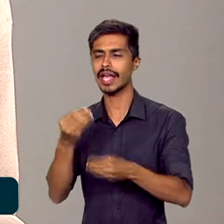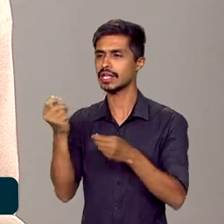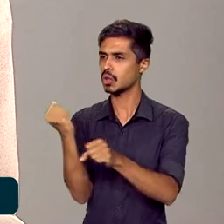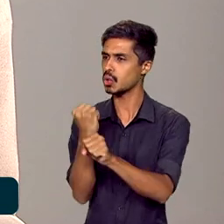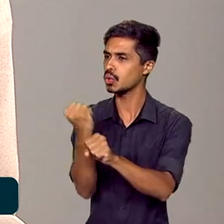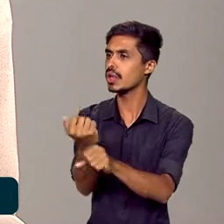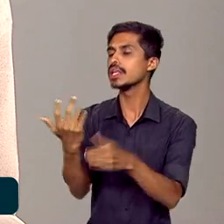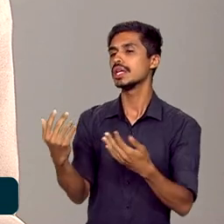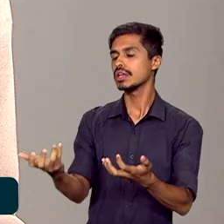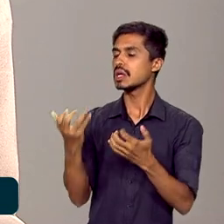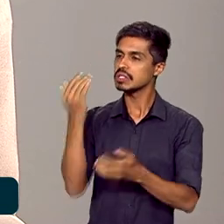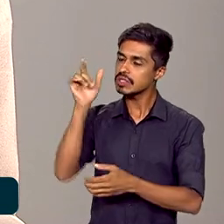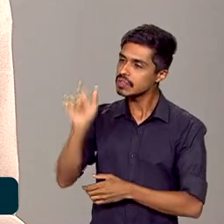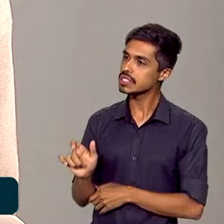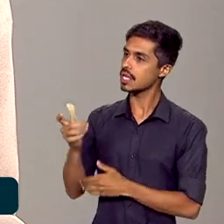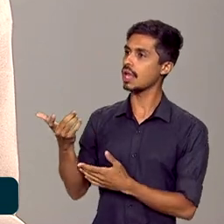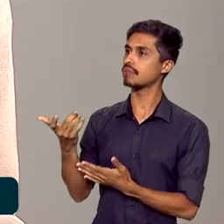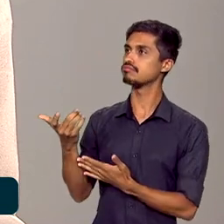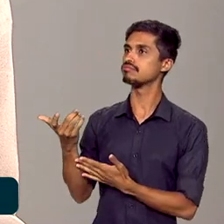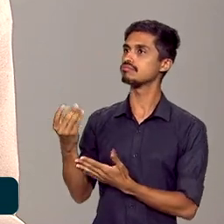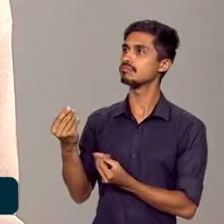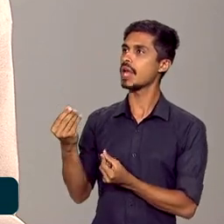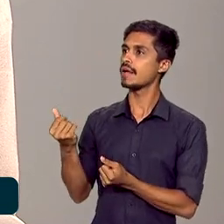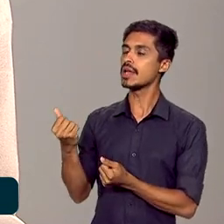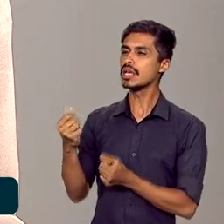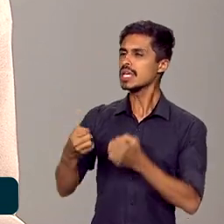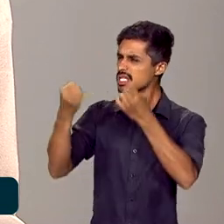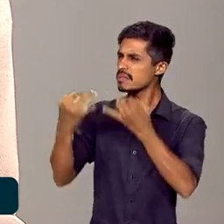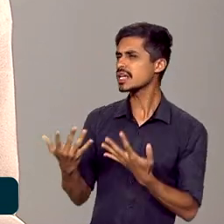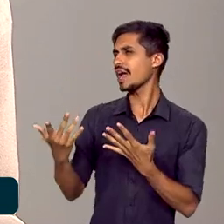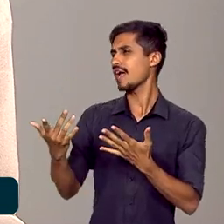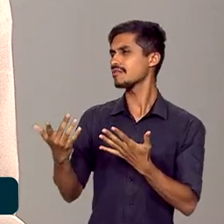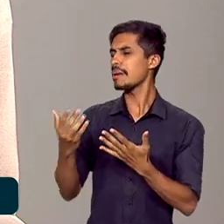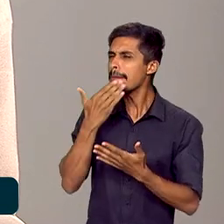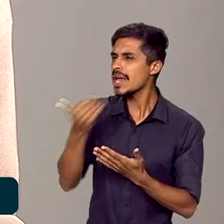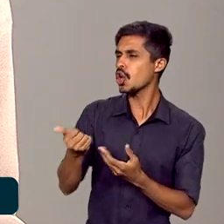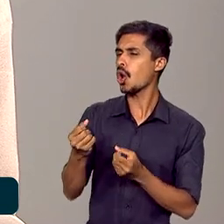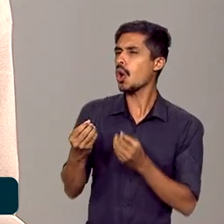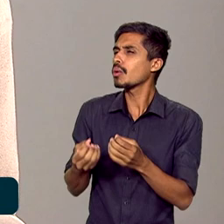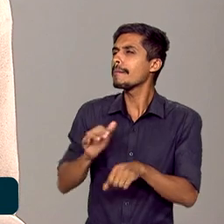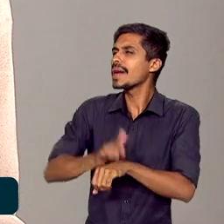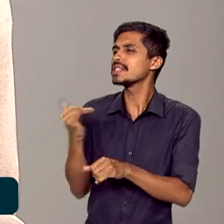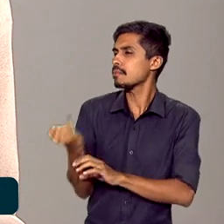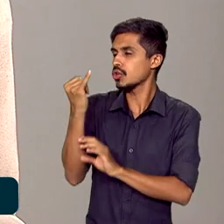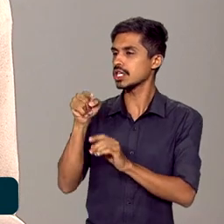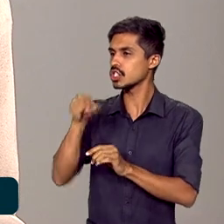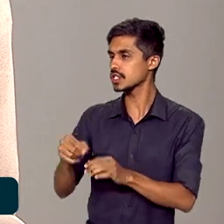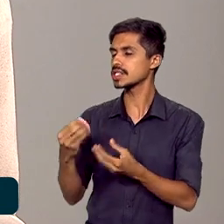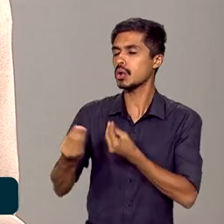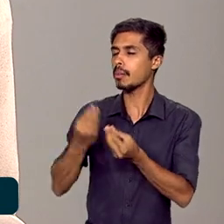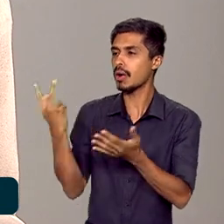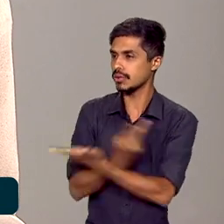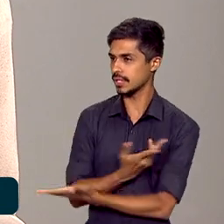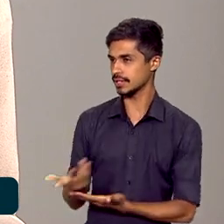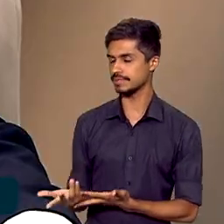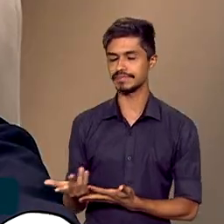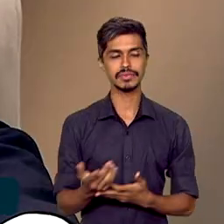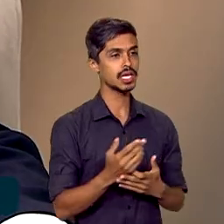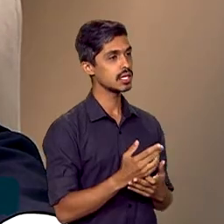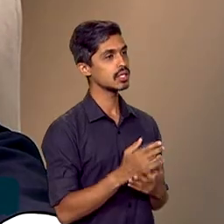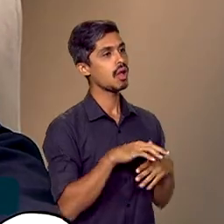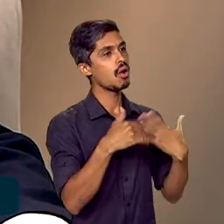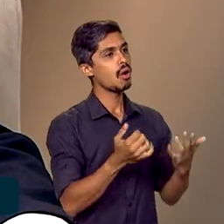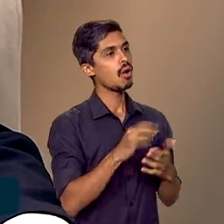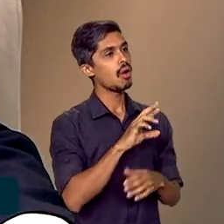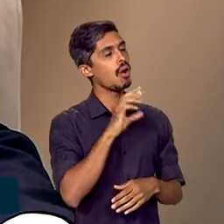que você fizesse aí um destaque, né, dessa retomada da reforma agrária pelo INCRA. Roberto,